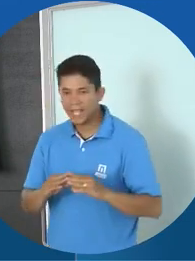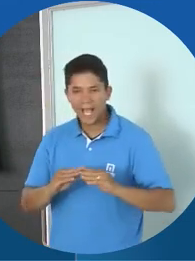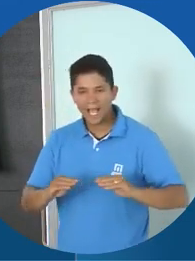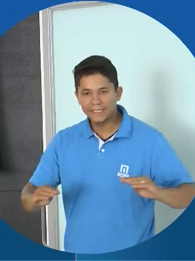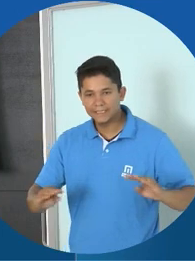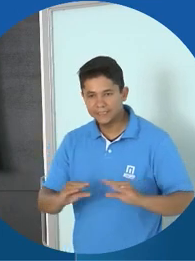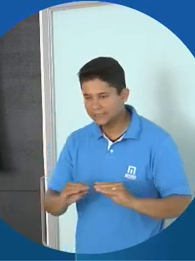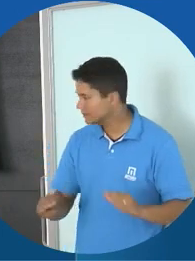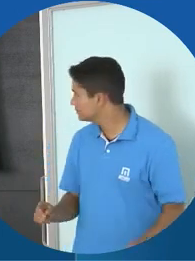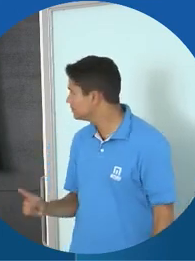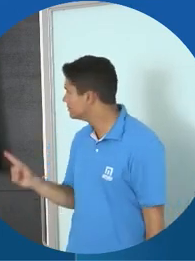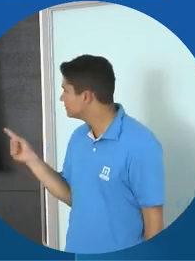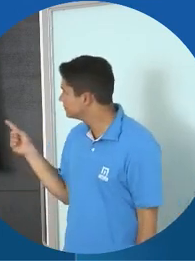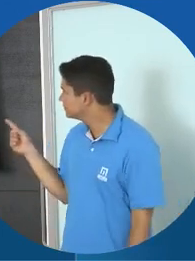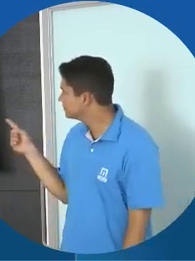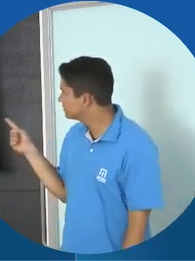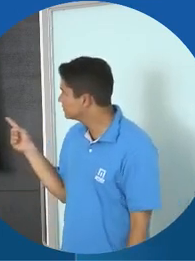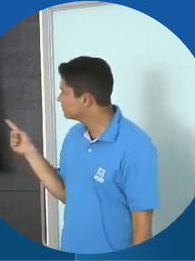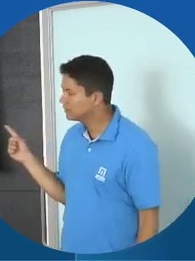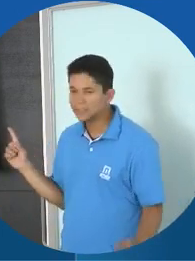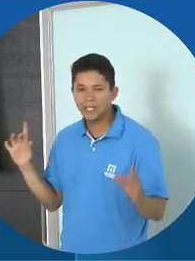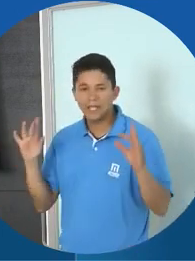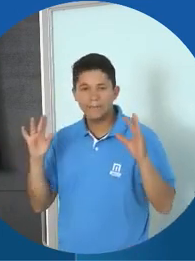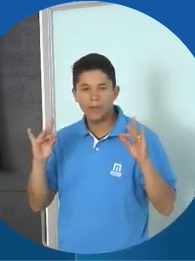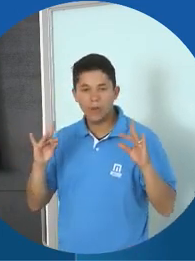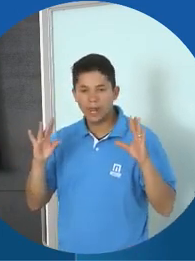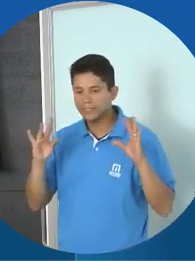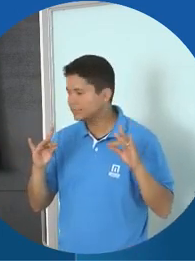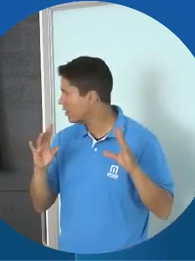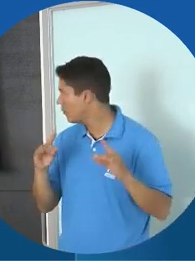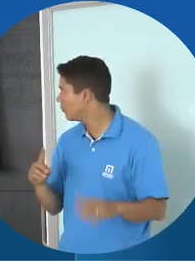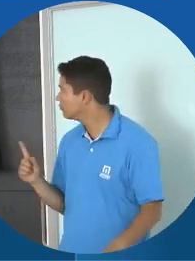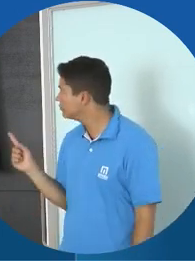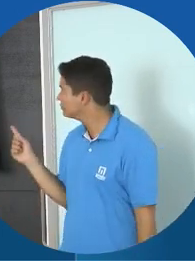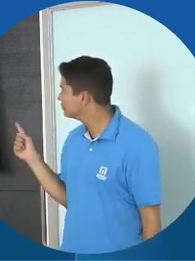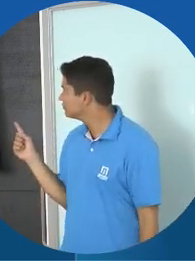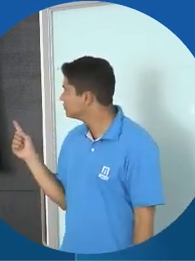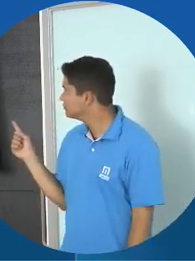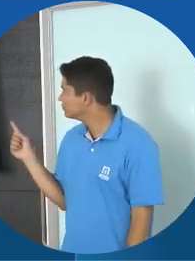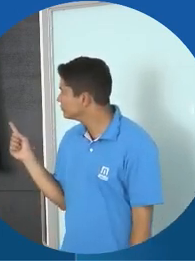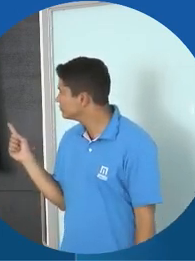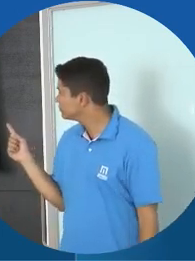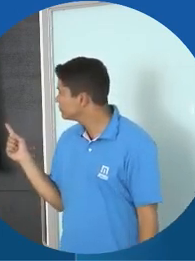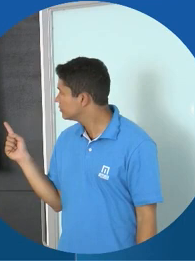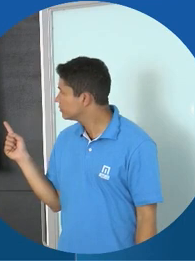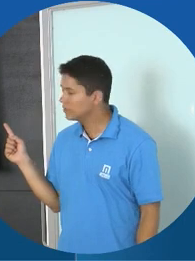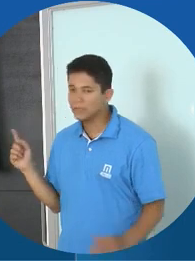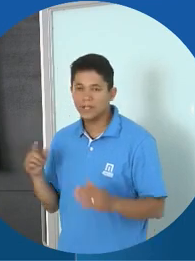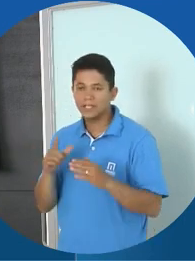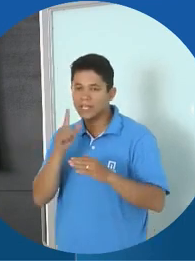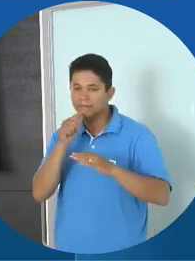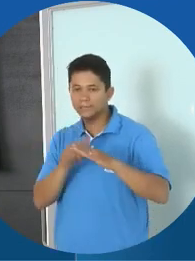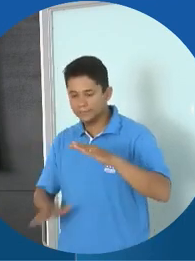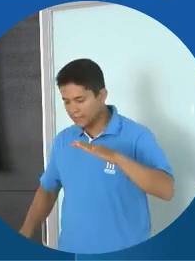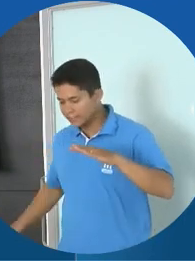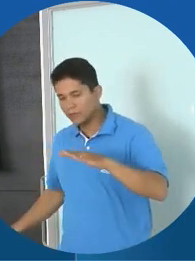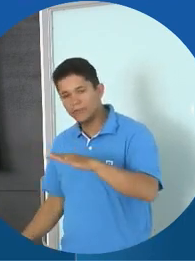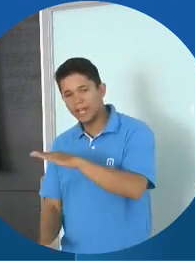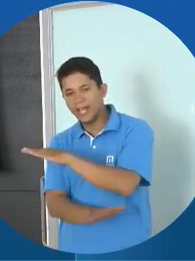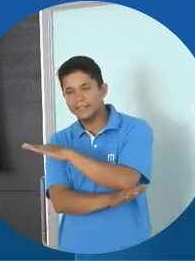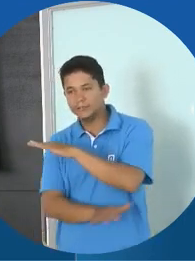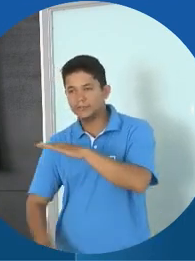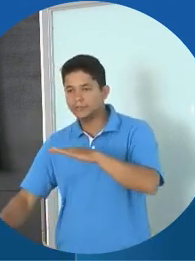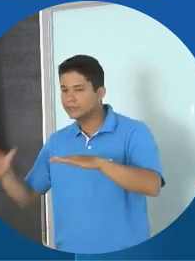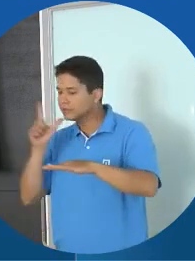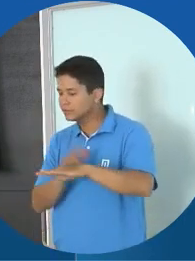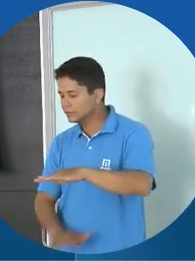em função de toda essa percolação, levando os finos, essa elevação do lençol freático, carreando esse material